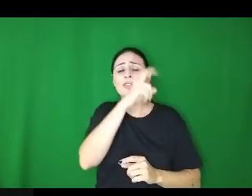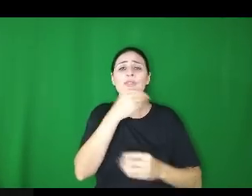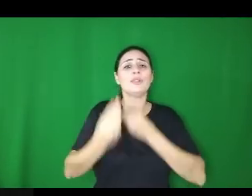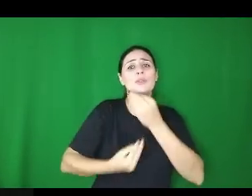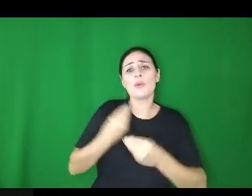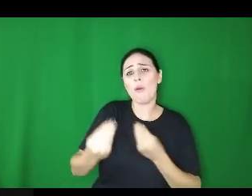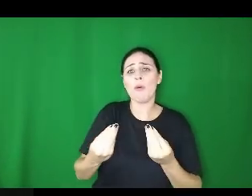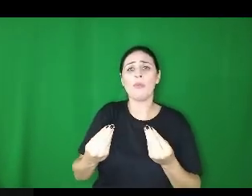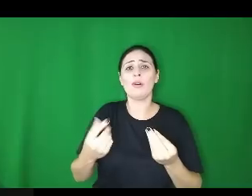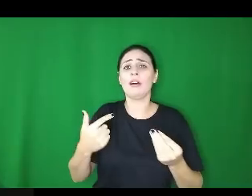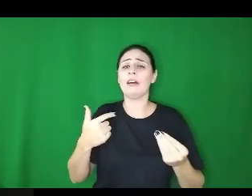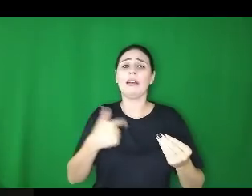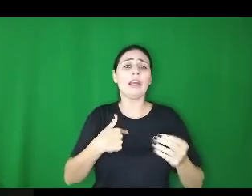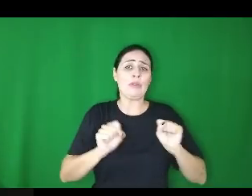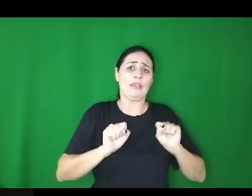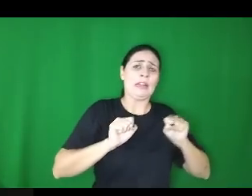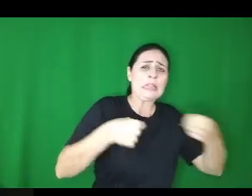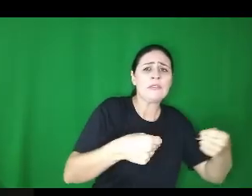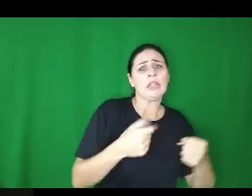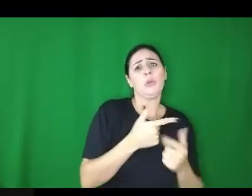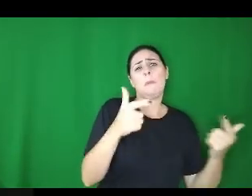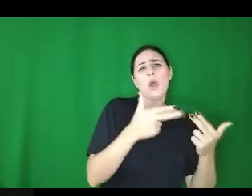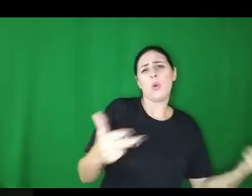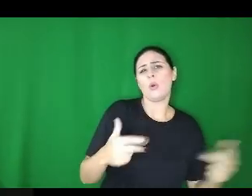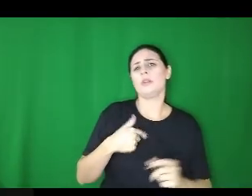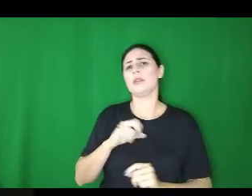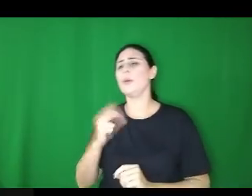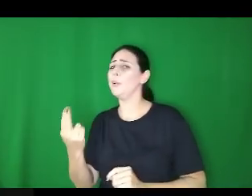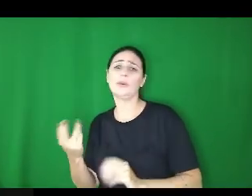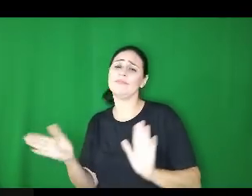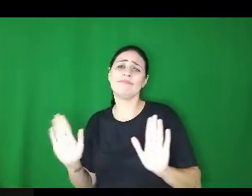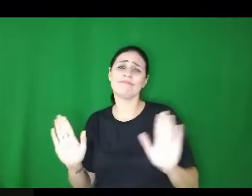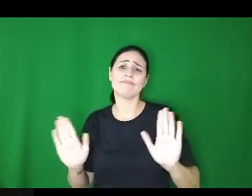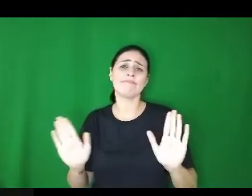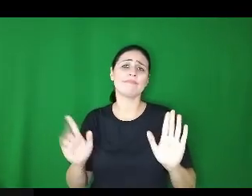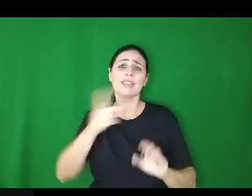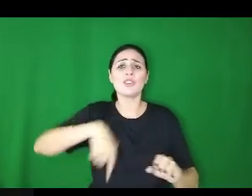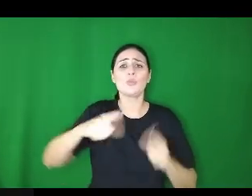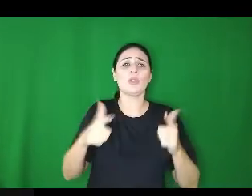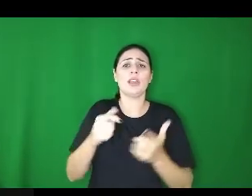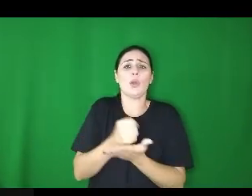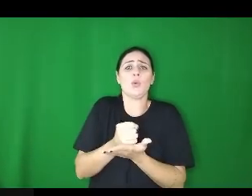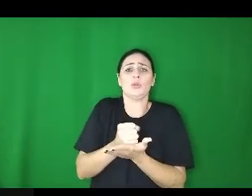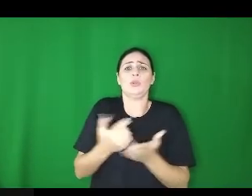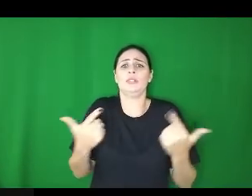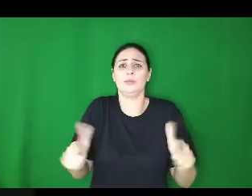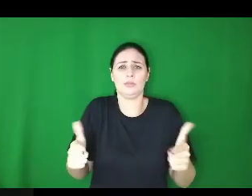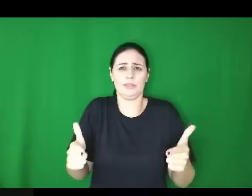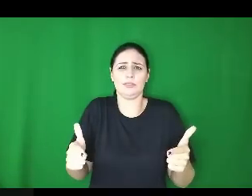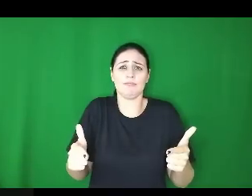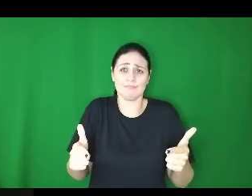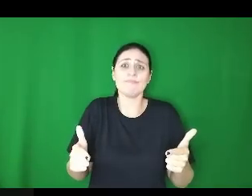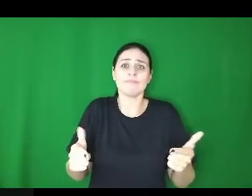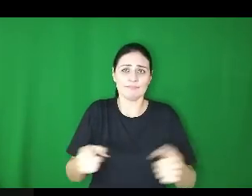crianças? Até quando que eu vou ficar fazendo só revisão? Né? Mas como manter o que já estava previsto no currículo